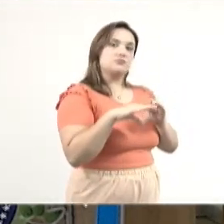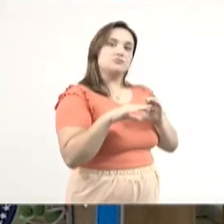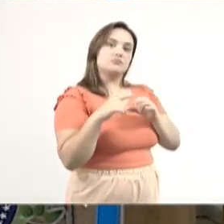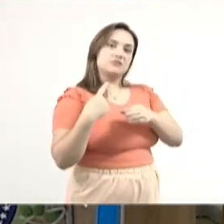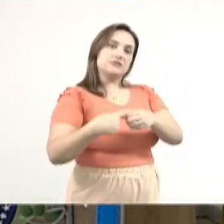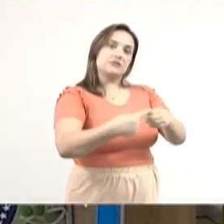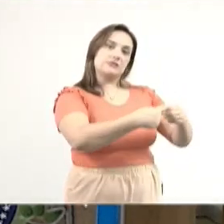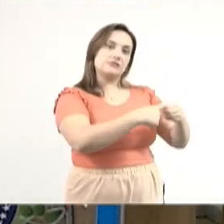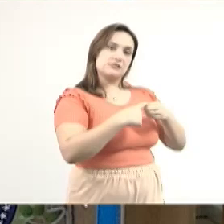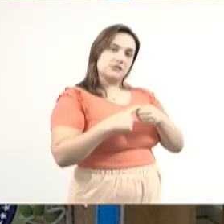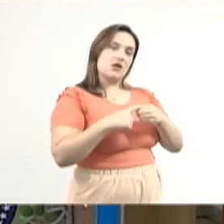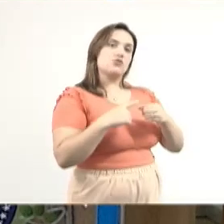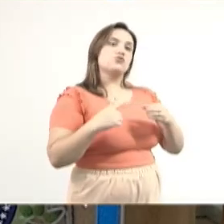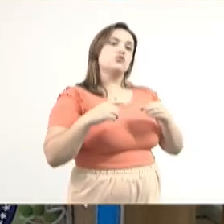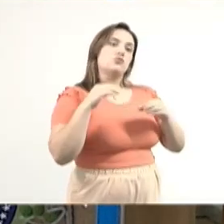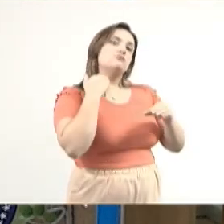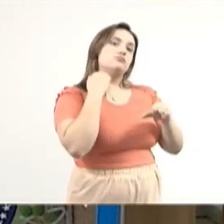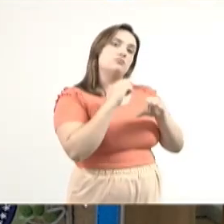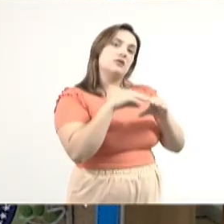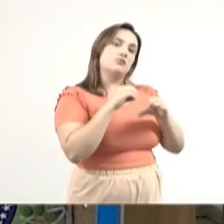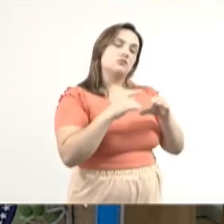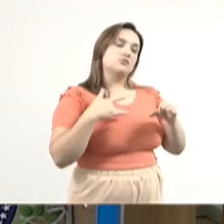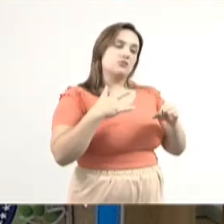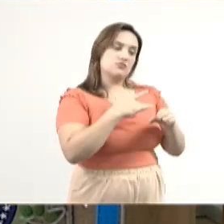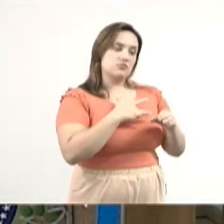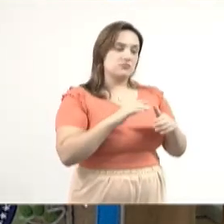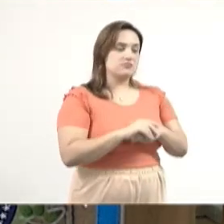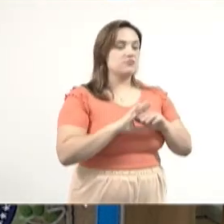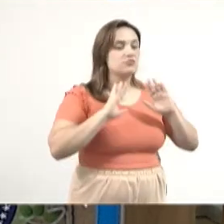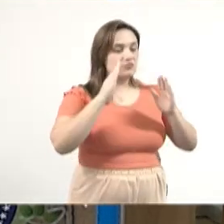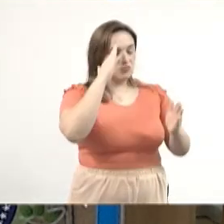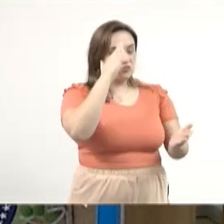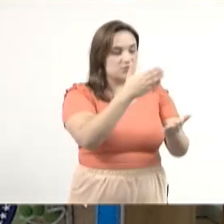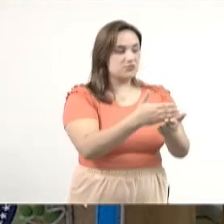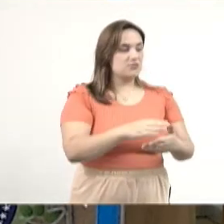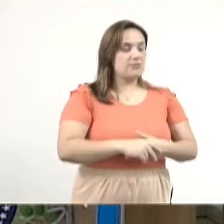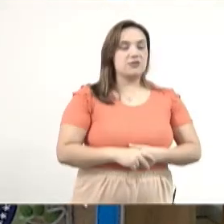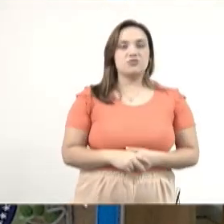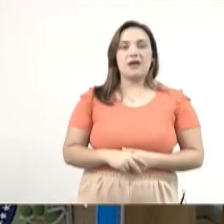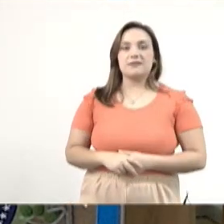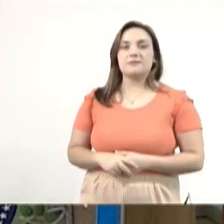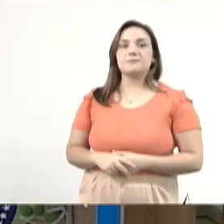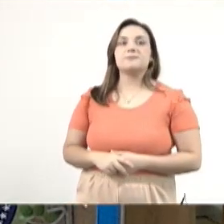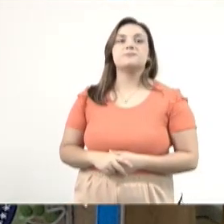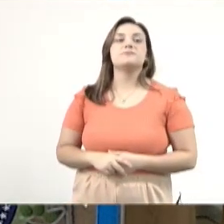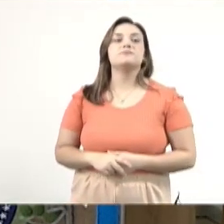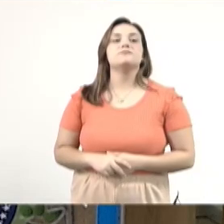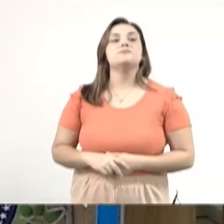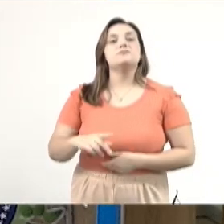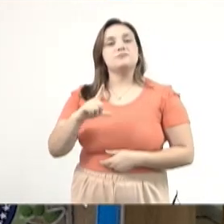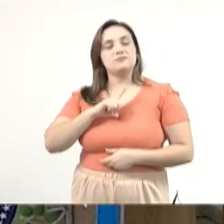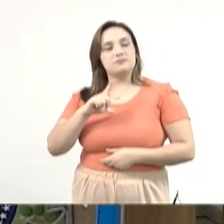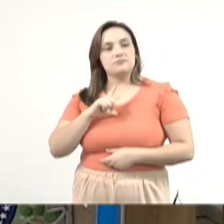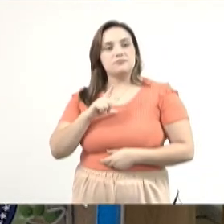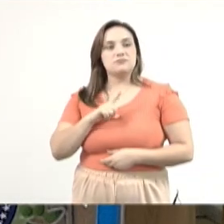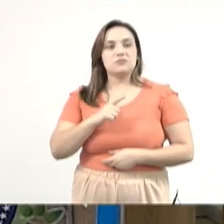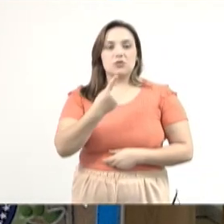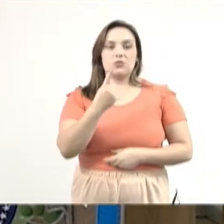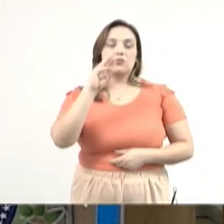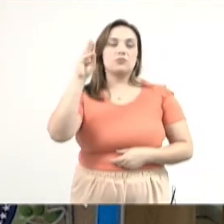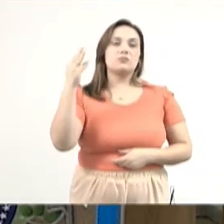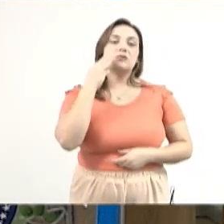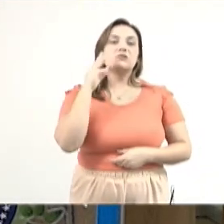Então, a transferência do ente estadual para o ente municipal diretamente. A execução direta, 10 emendas, pouco mais de 1 milhão de